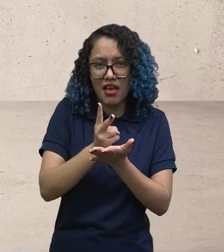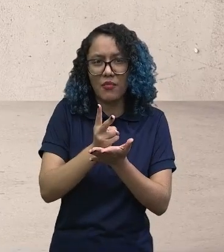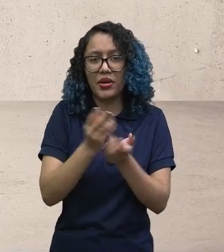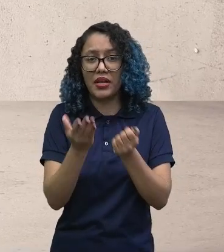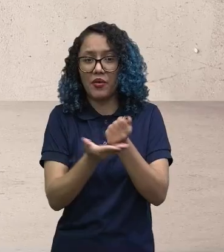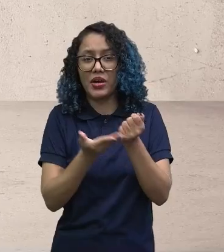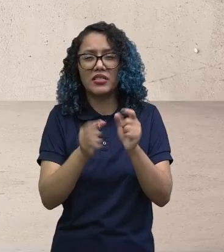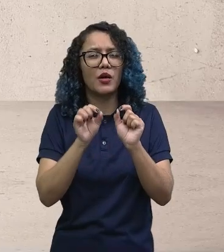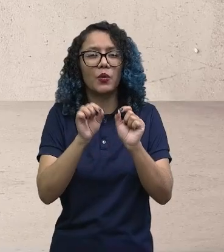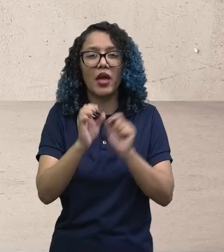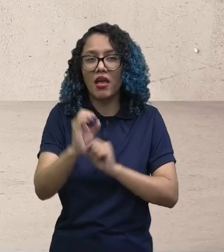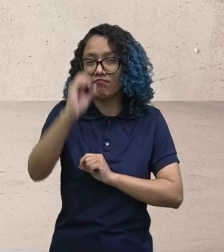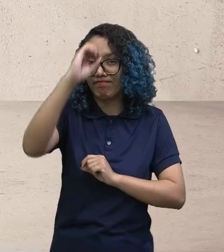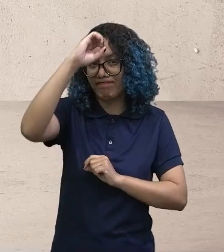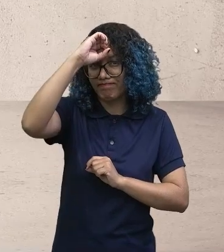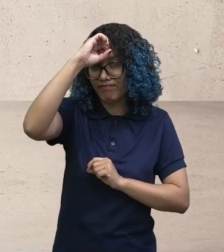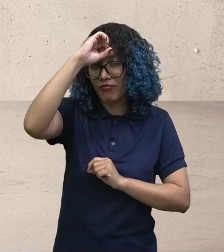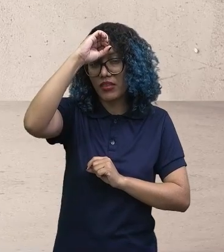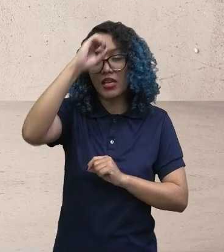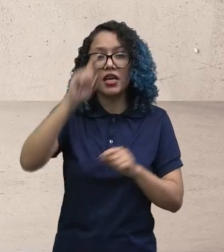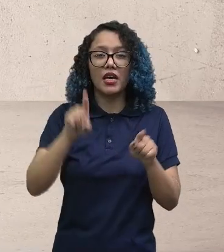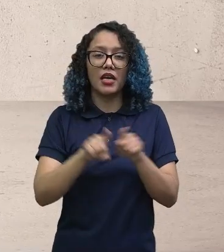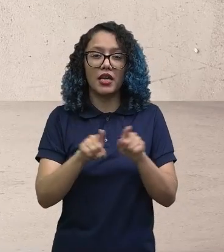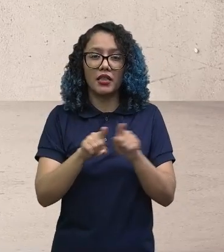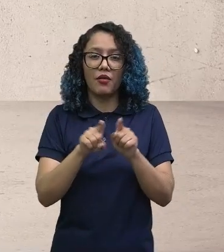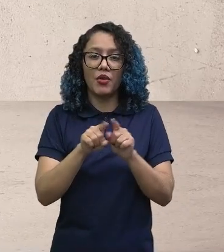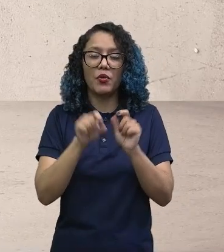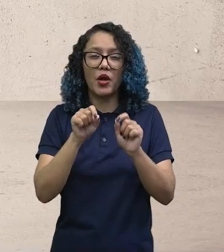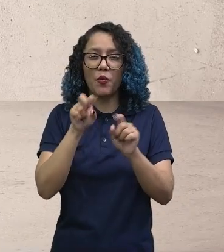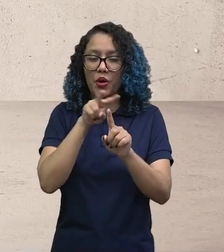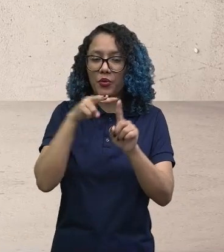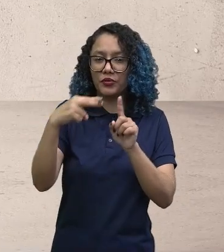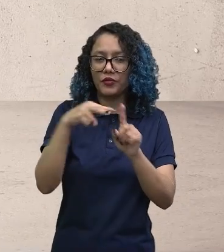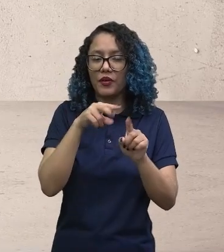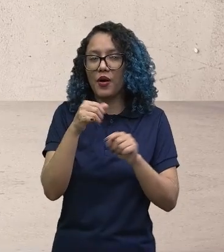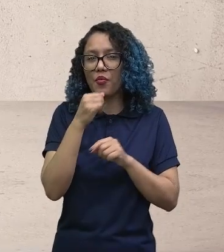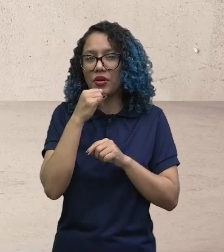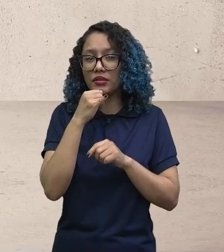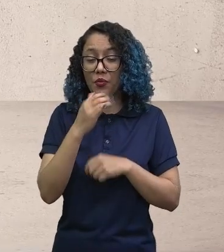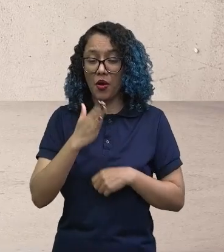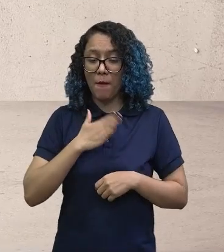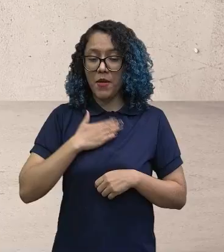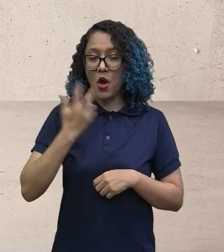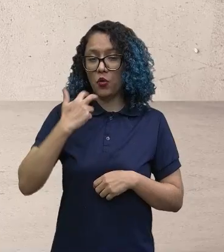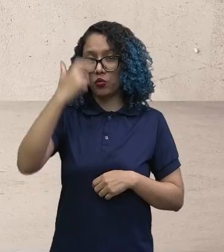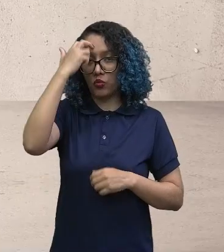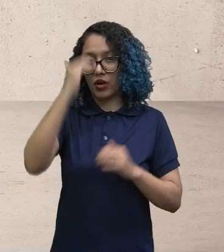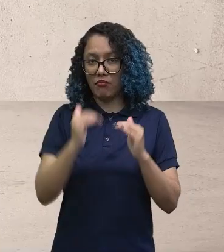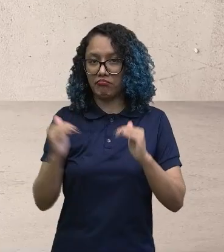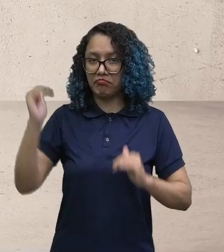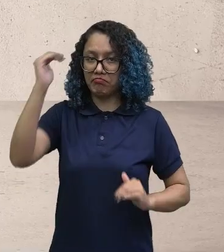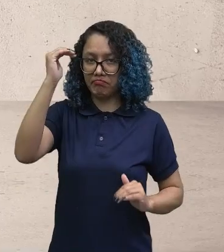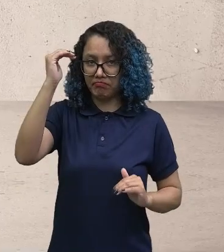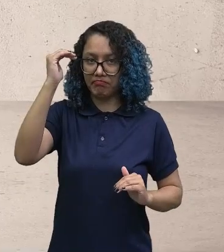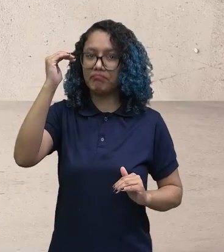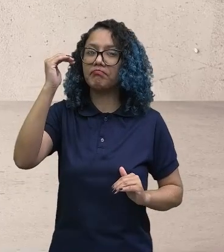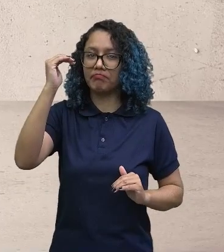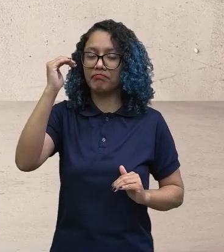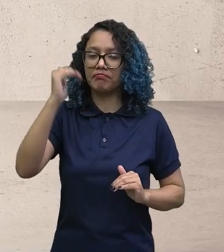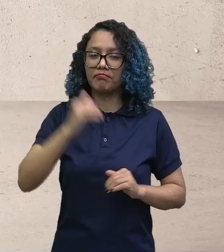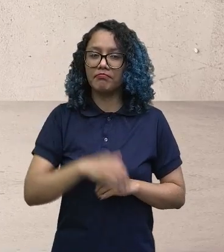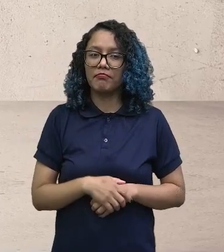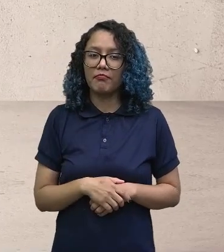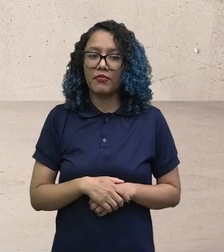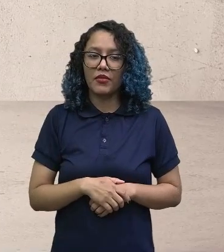na ignorância ou na visão de que a nossa própria cultura é superior. Ao invés